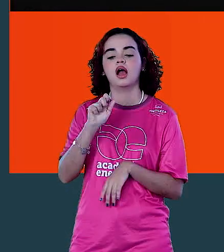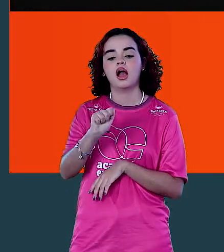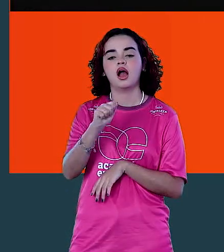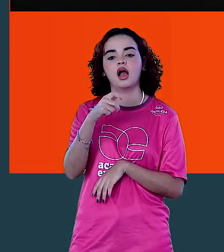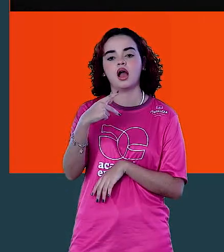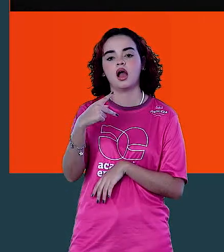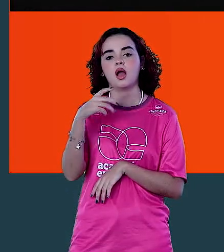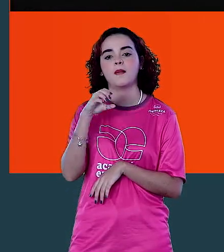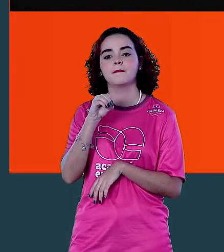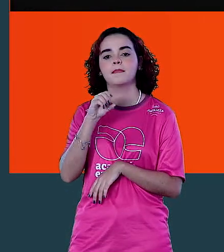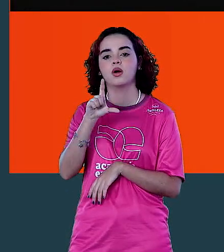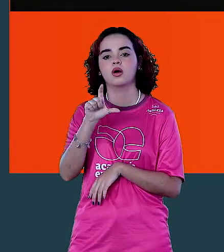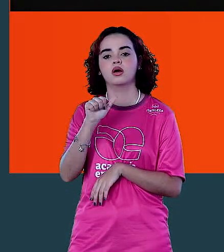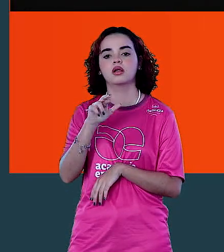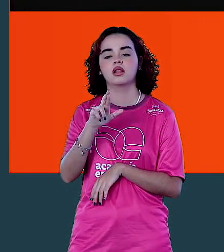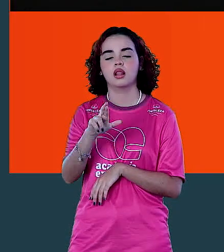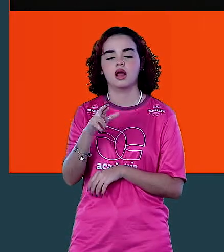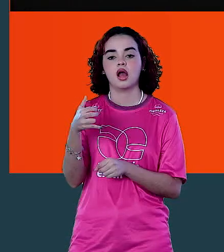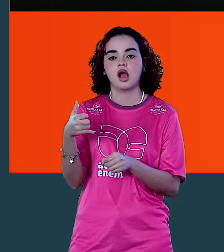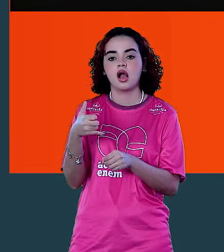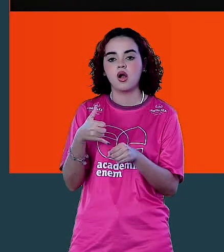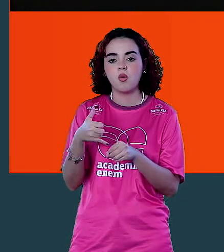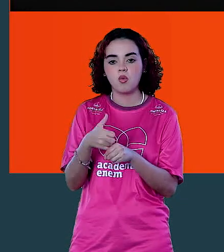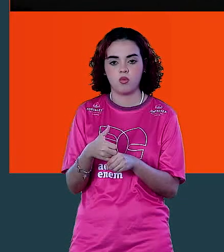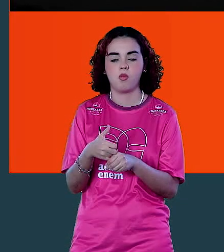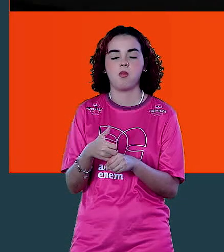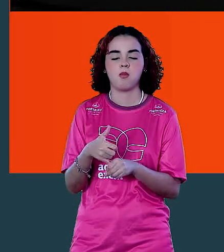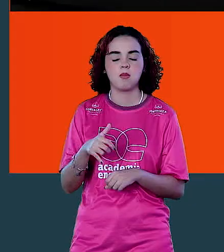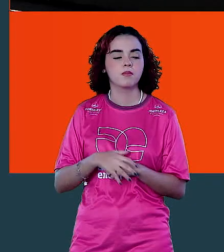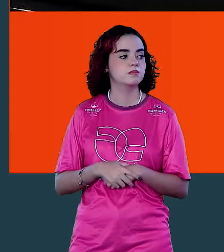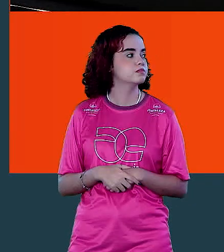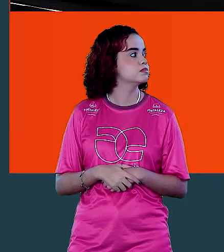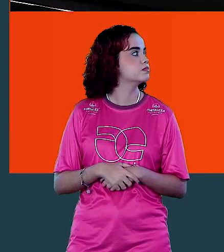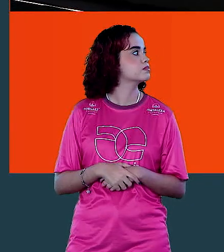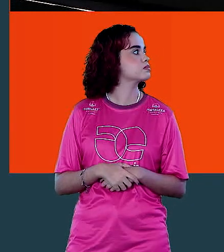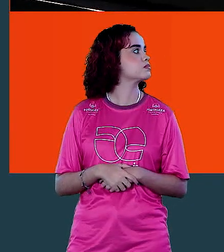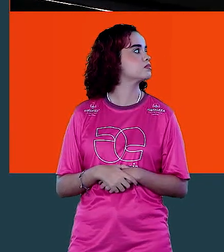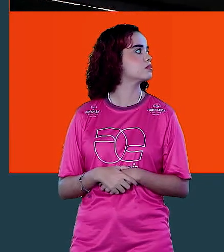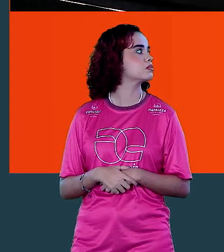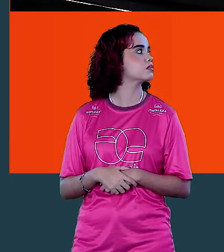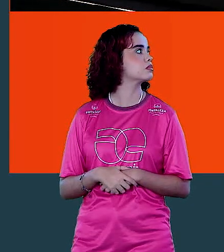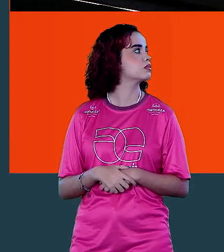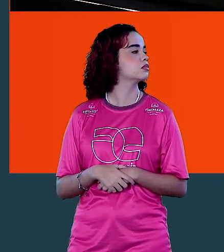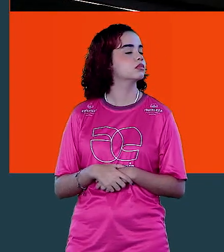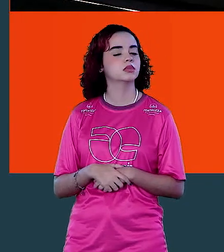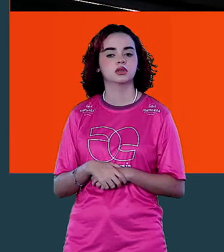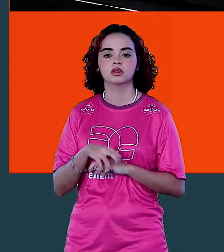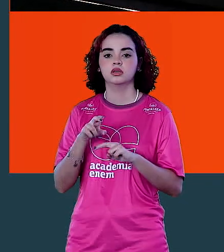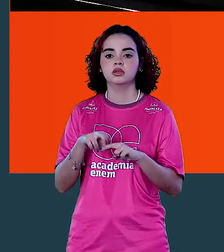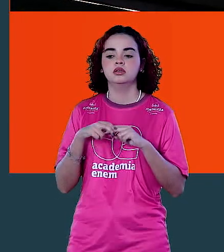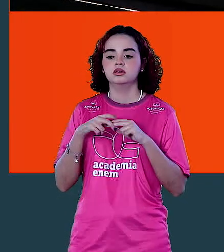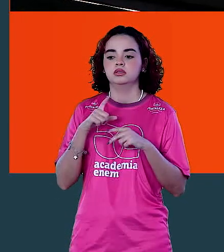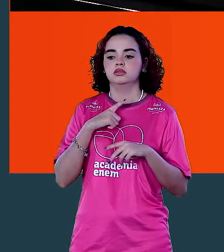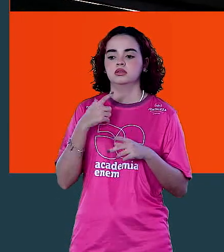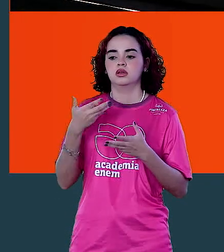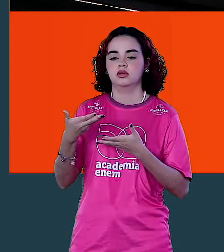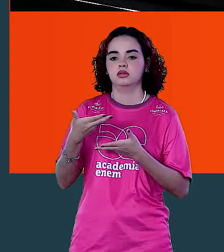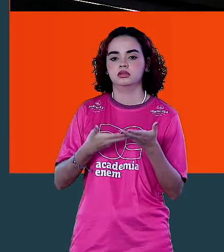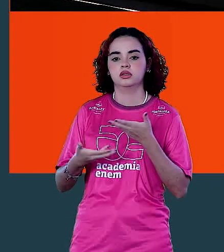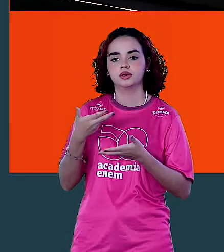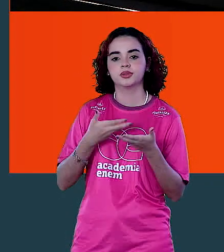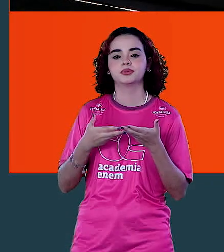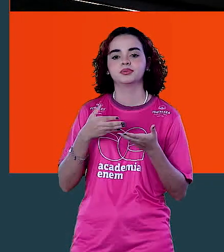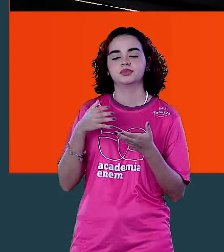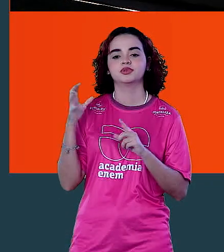Apolares, perfeito. São moléculas apolares. Por isso que o petróleo tem que tipo de interação? Dipolo induzido.